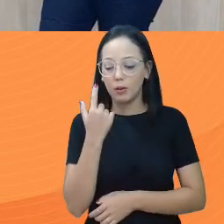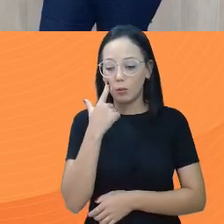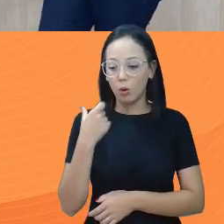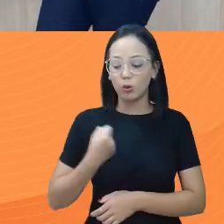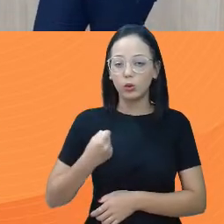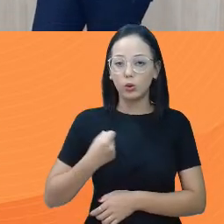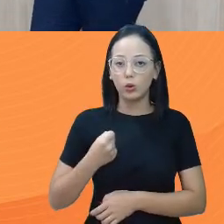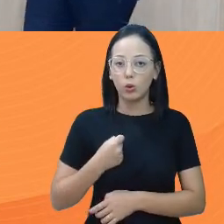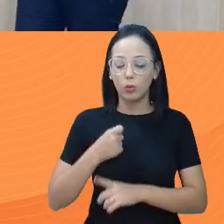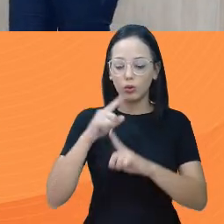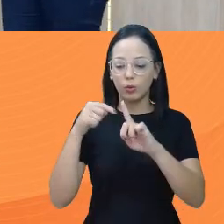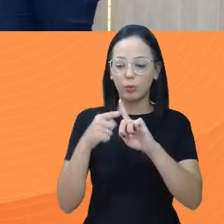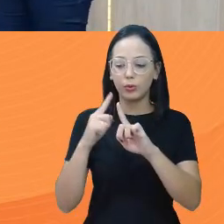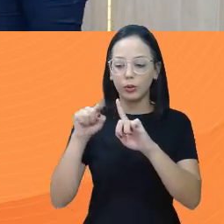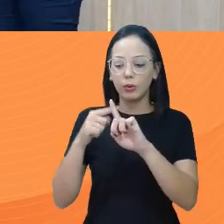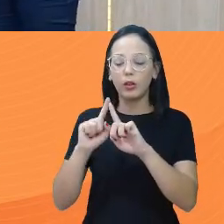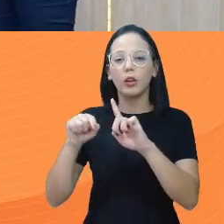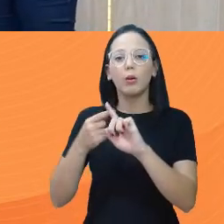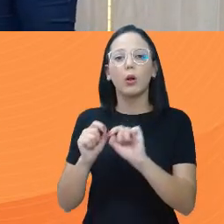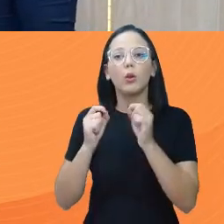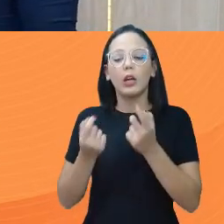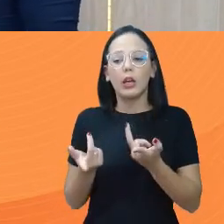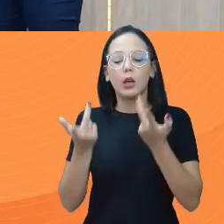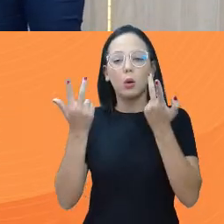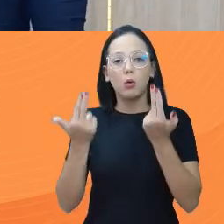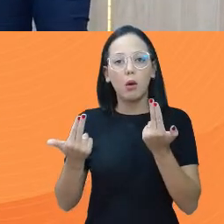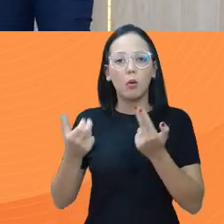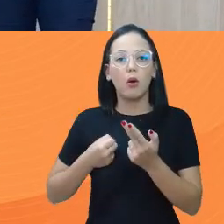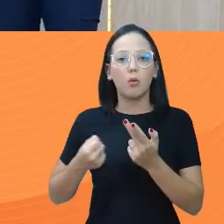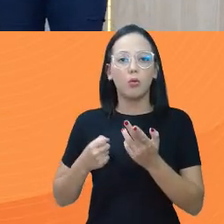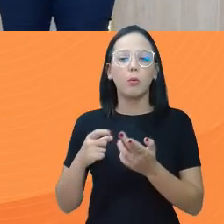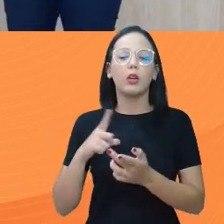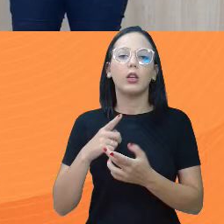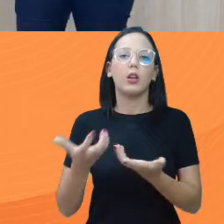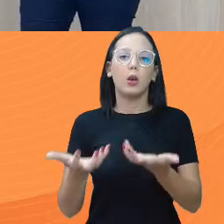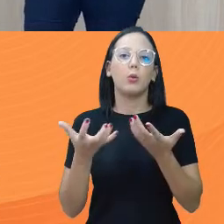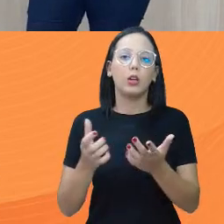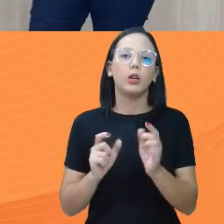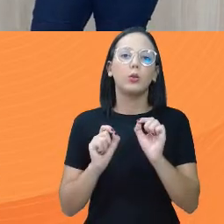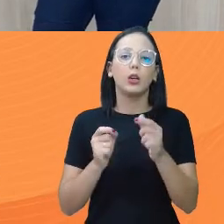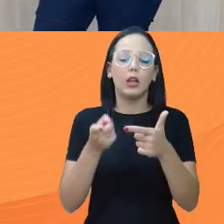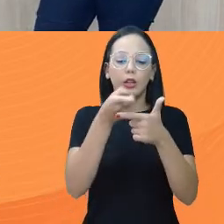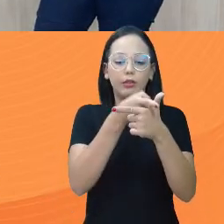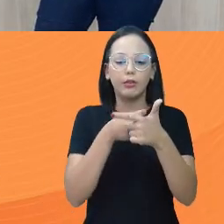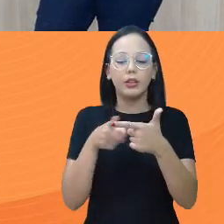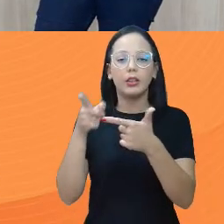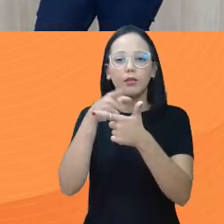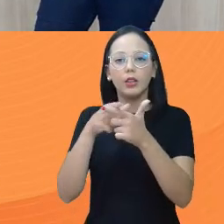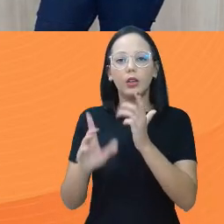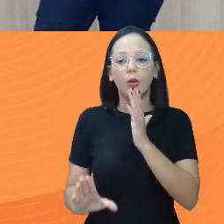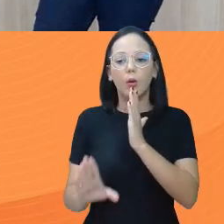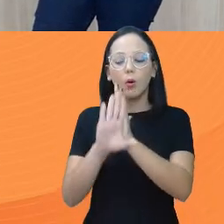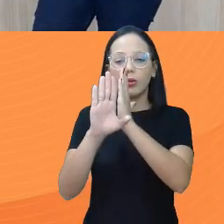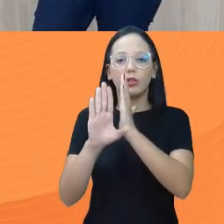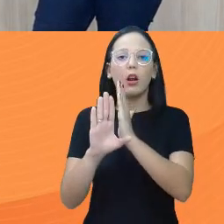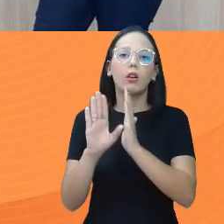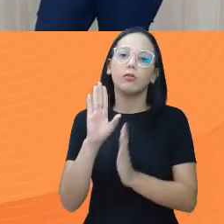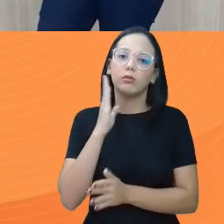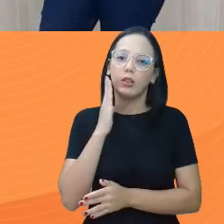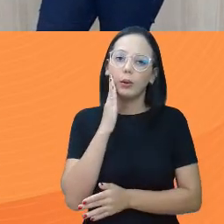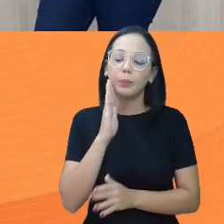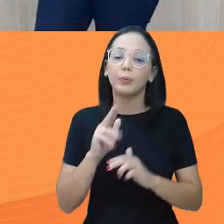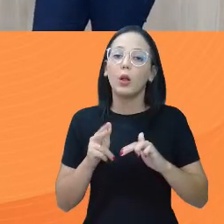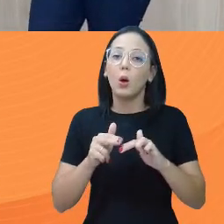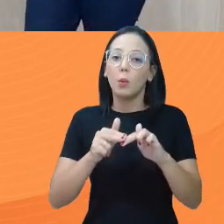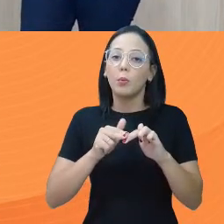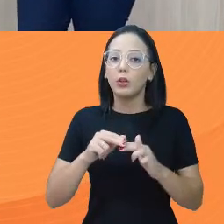números multiplicados são idênticos ao número inicial que eu quis fatorar, que eu quis achar essa decomposição.